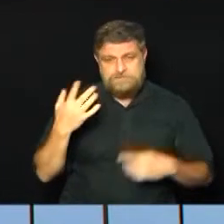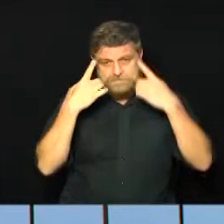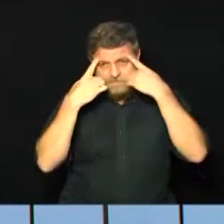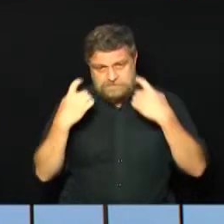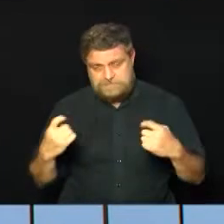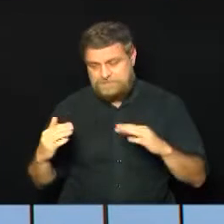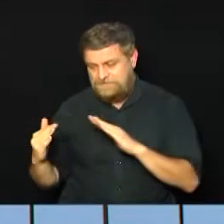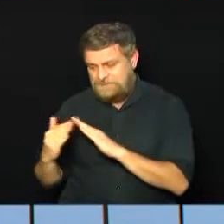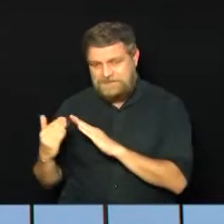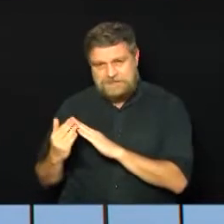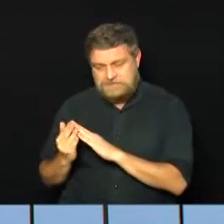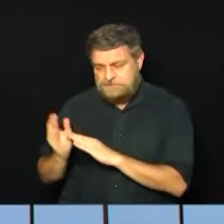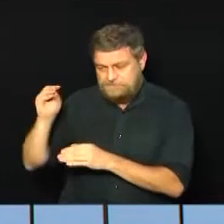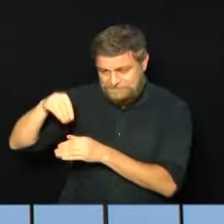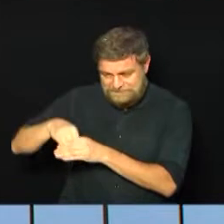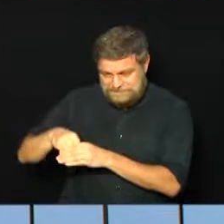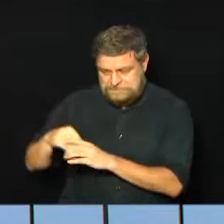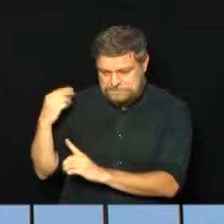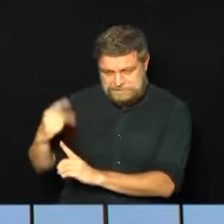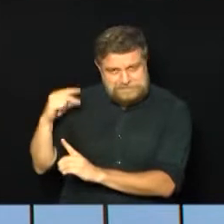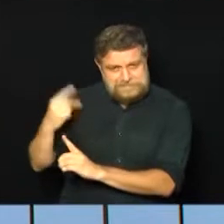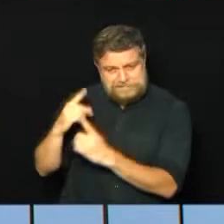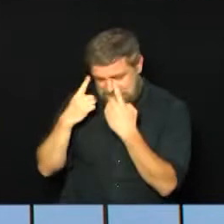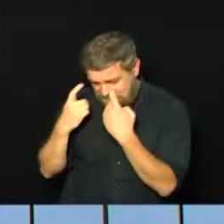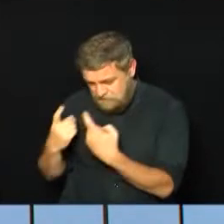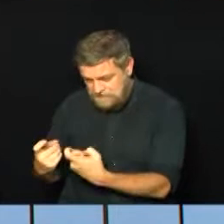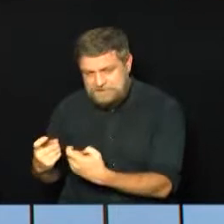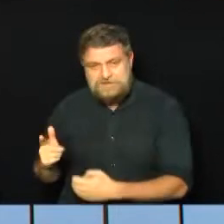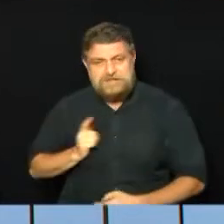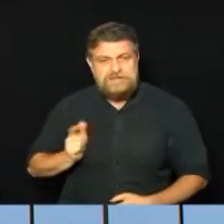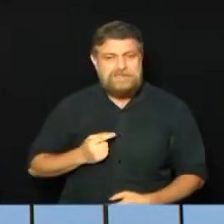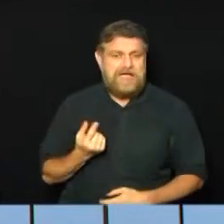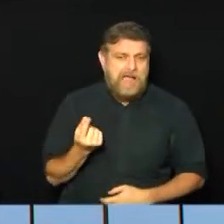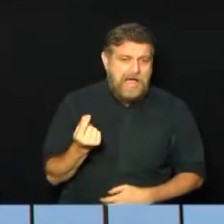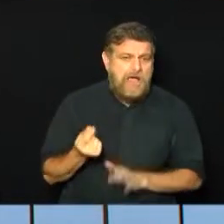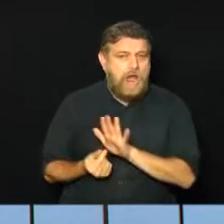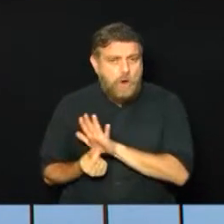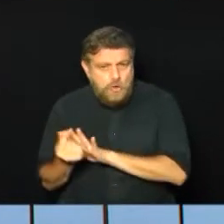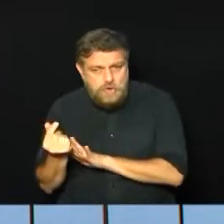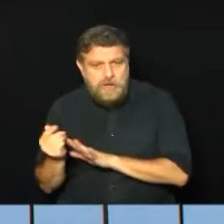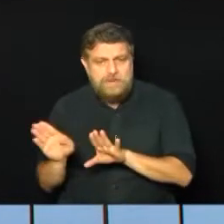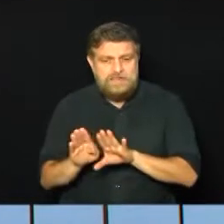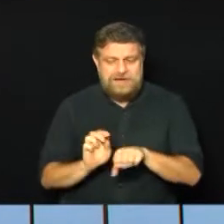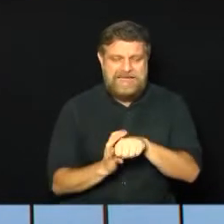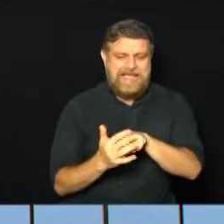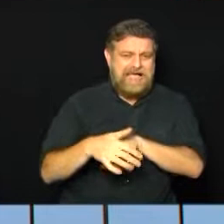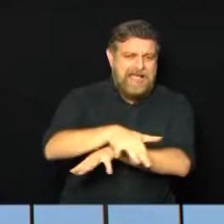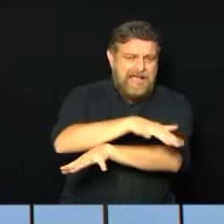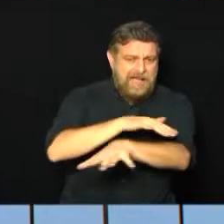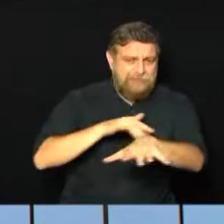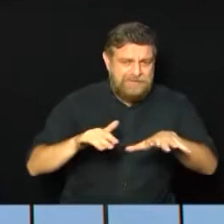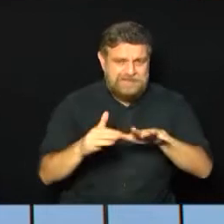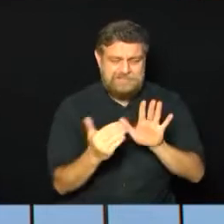de casa, principalmente aí, fatores econômicos, a pandemia aumentou demais isso,